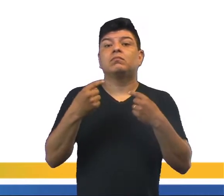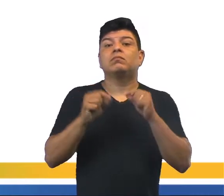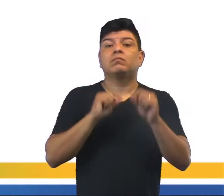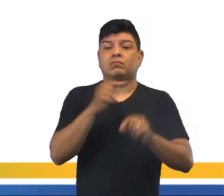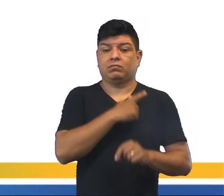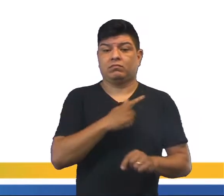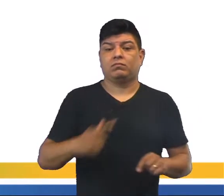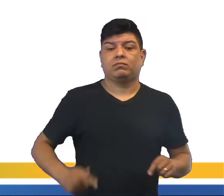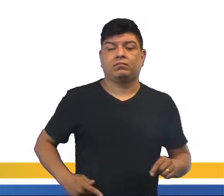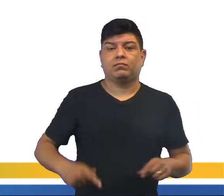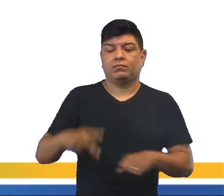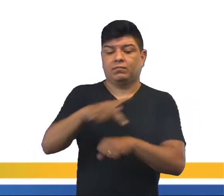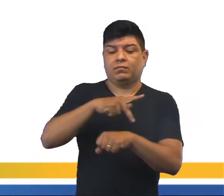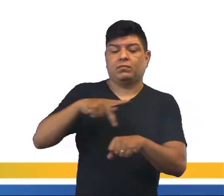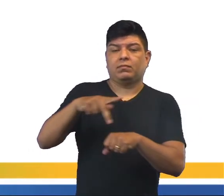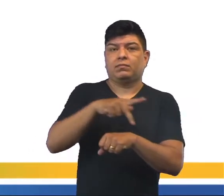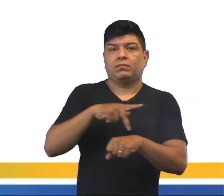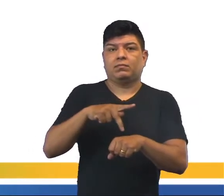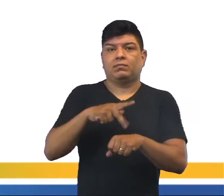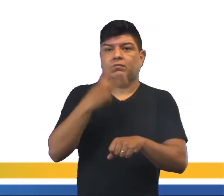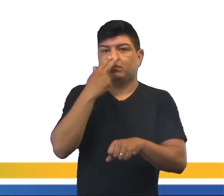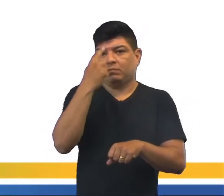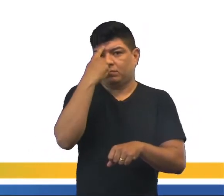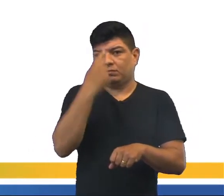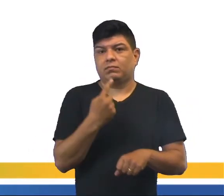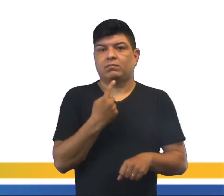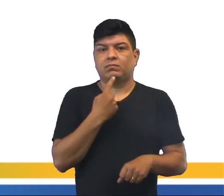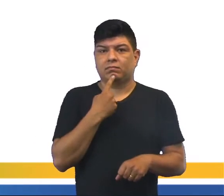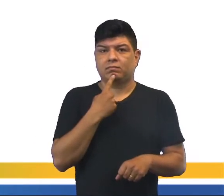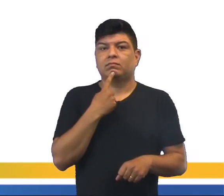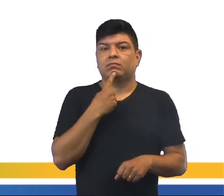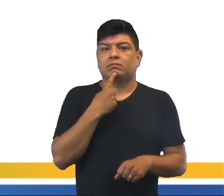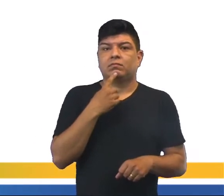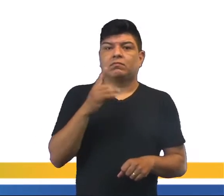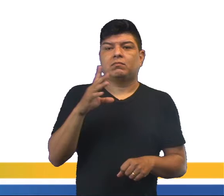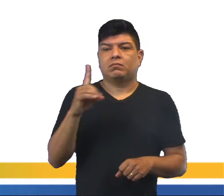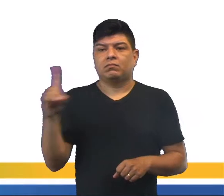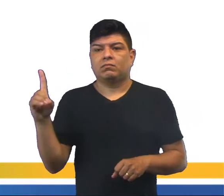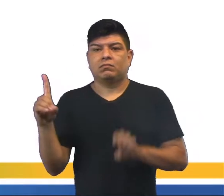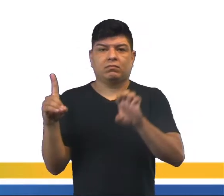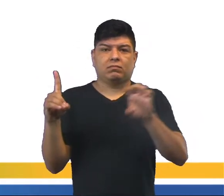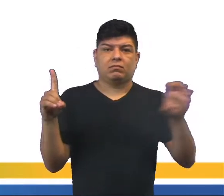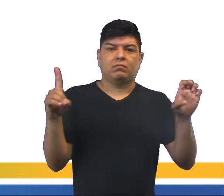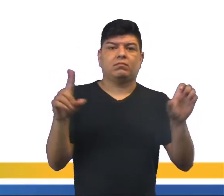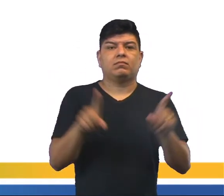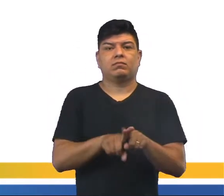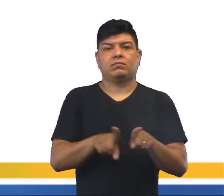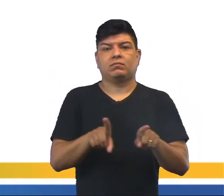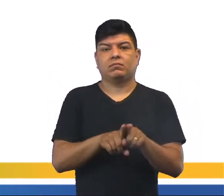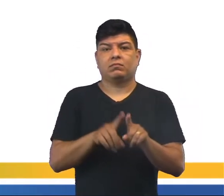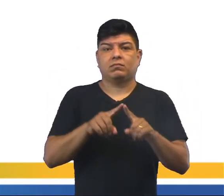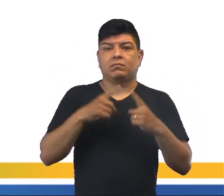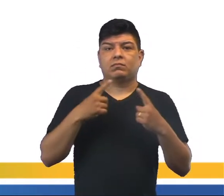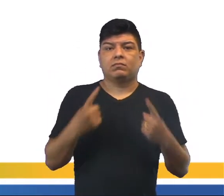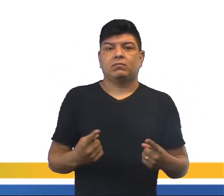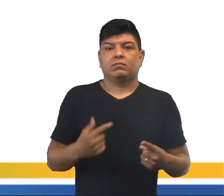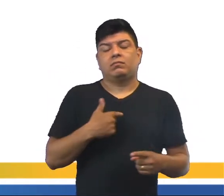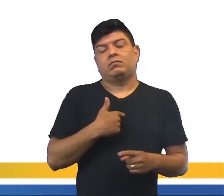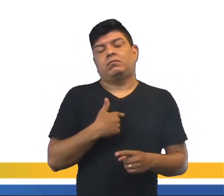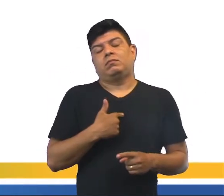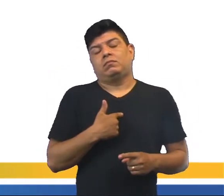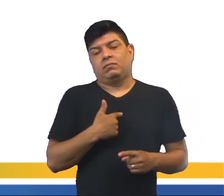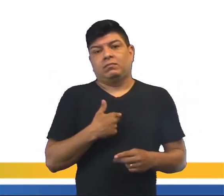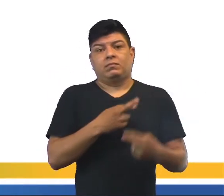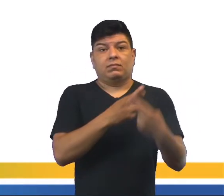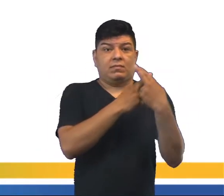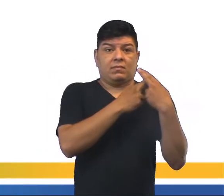Vargas o tomou uma imagem cultuada tanto pela direita quanto pela esquerda. Por um lado, Getúlio Vargas foi o